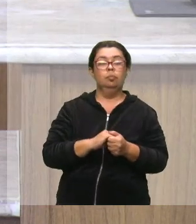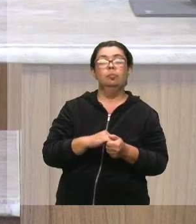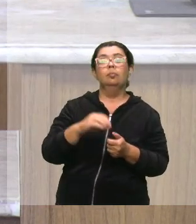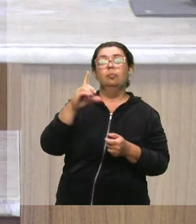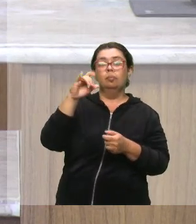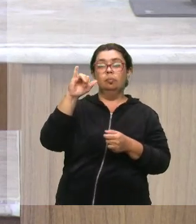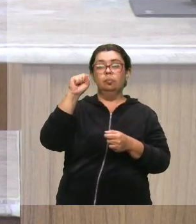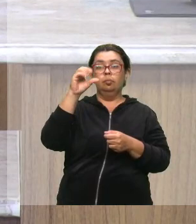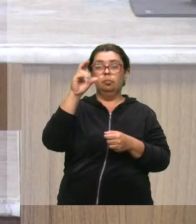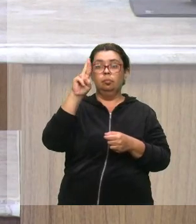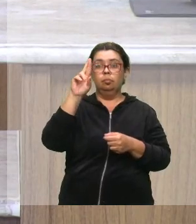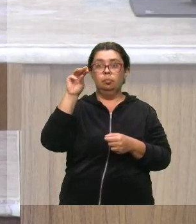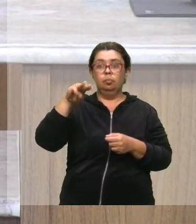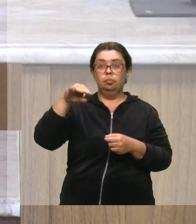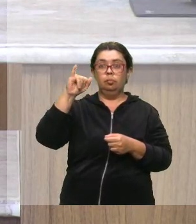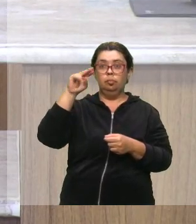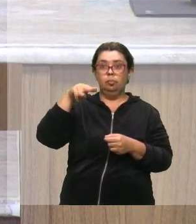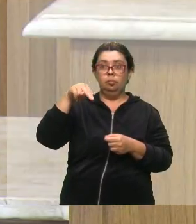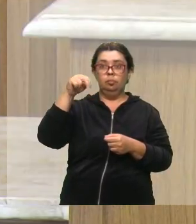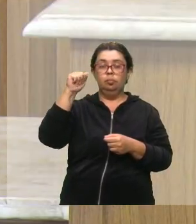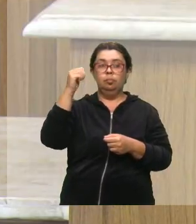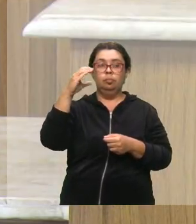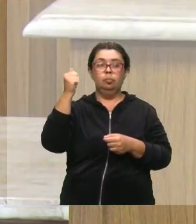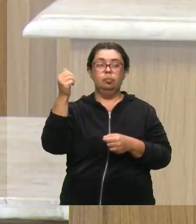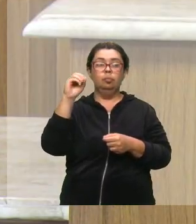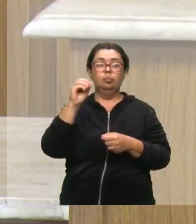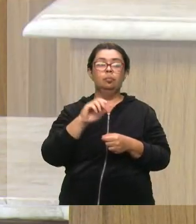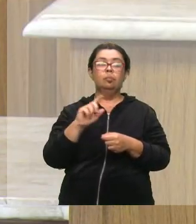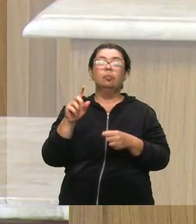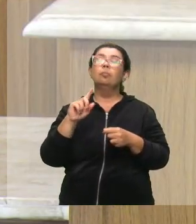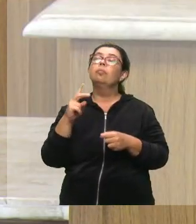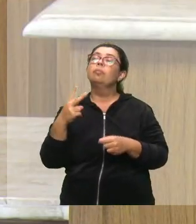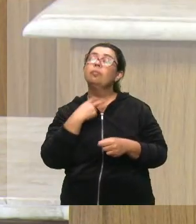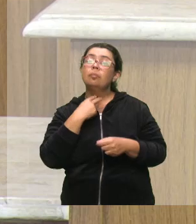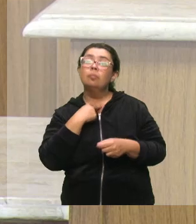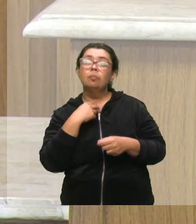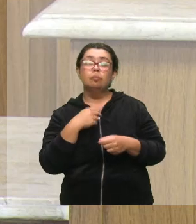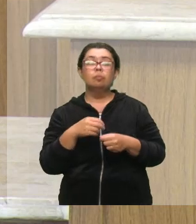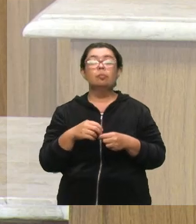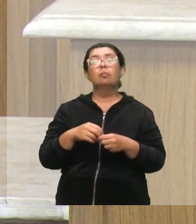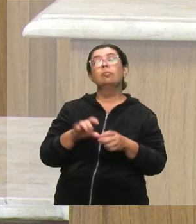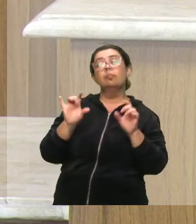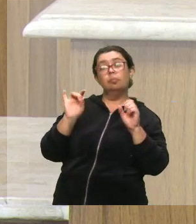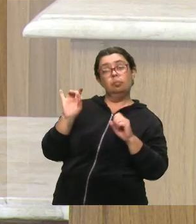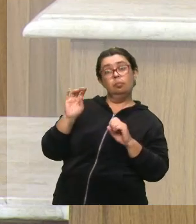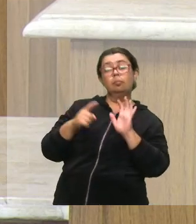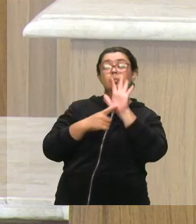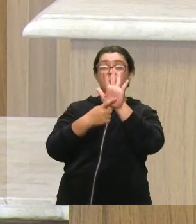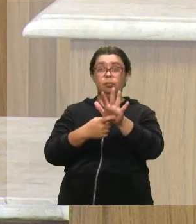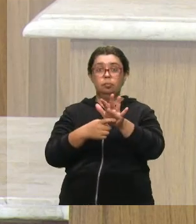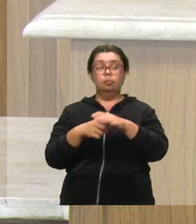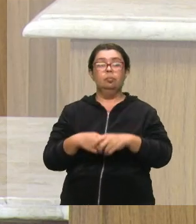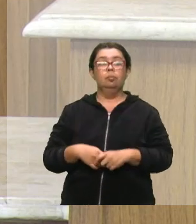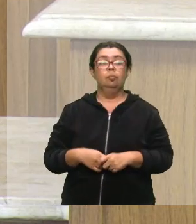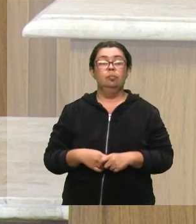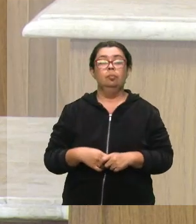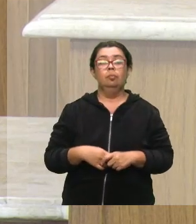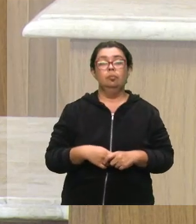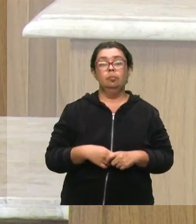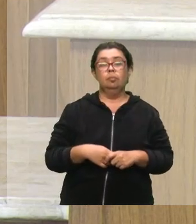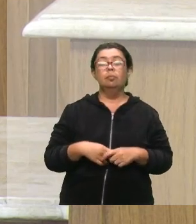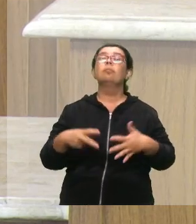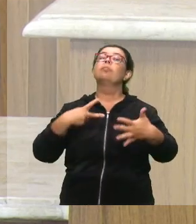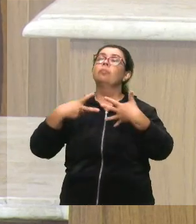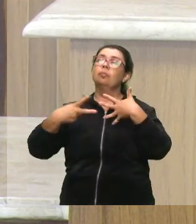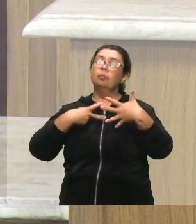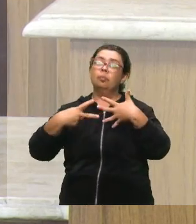discriminação, as receitas e despesas não devem ser discriminadas de forma genérica, publicidade ou